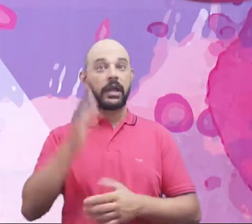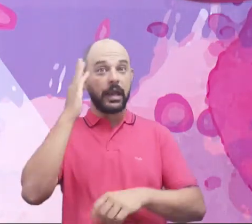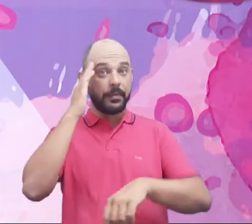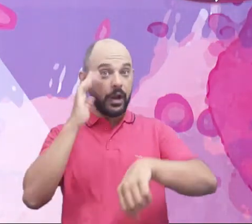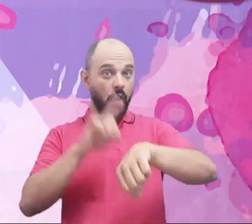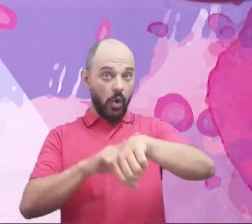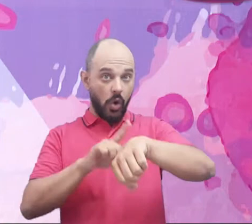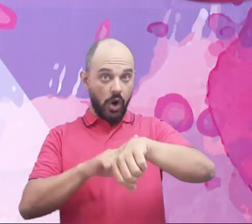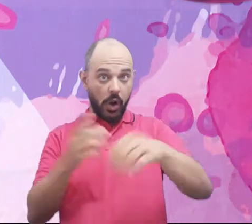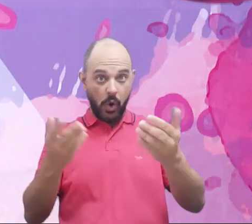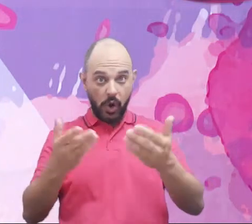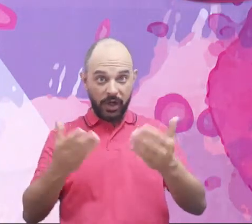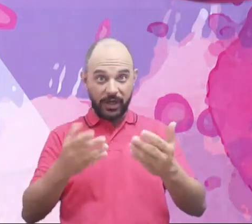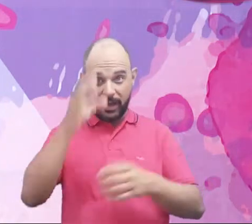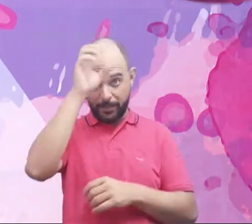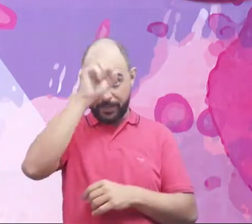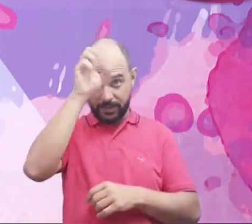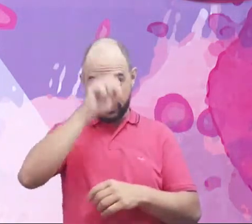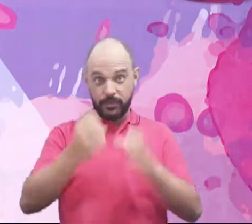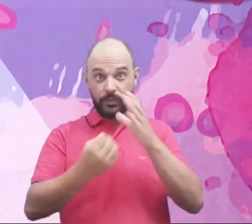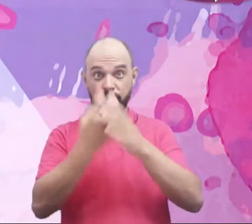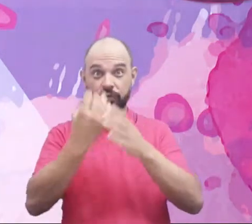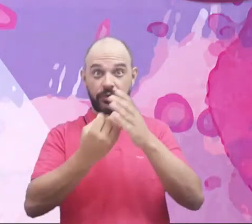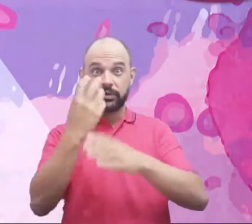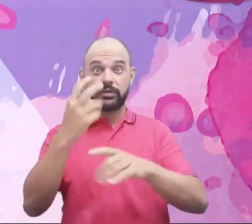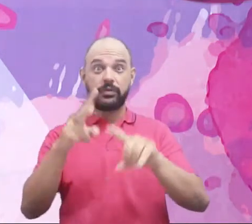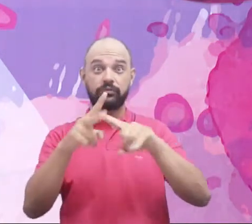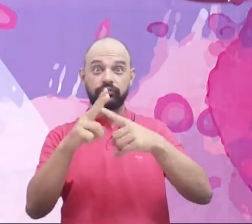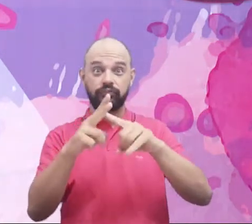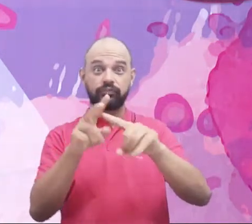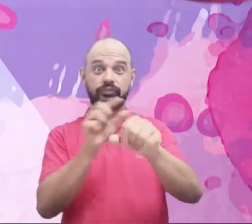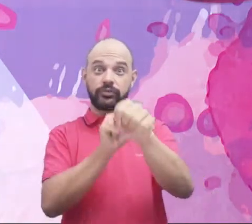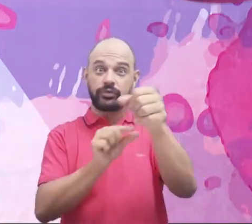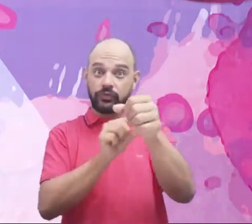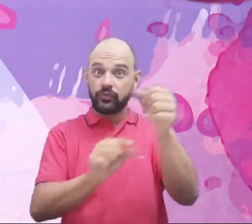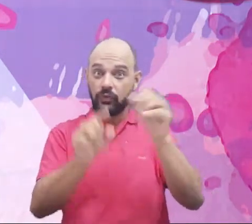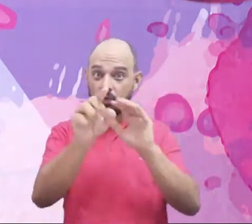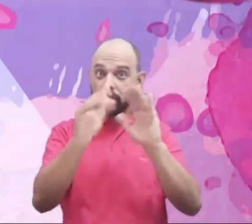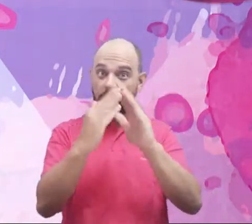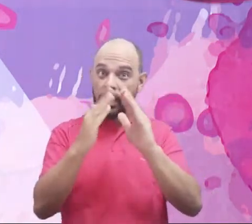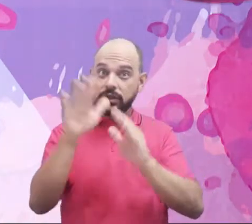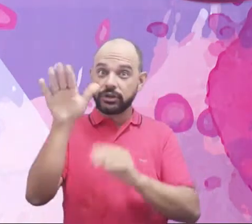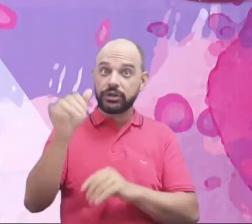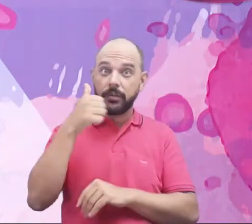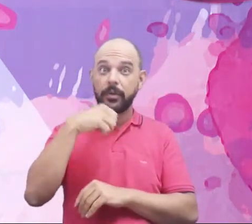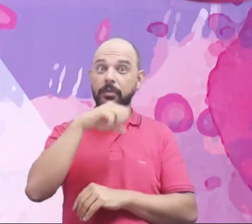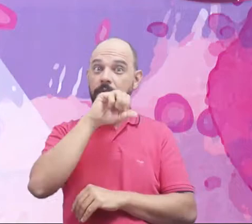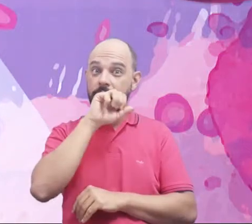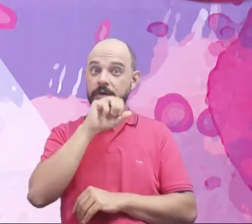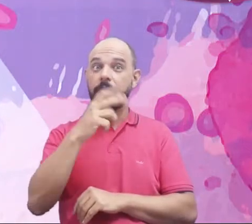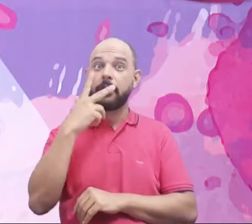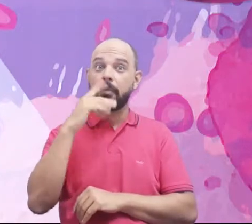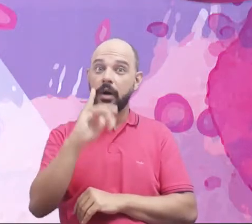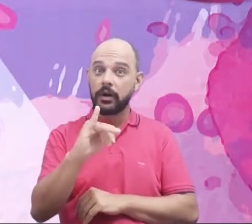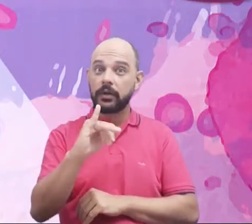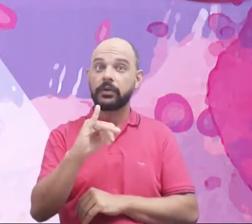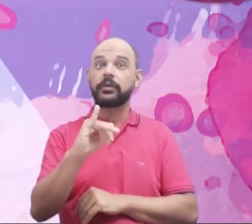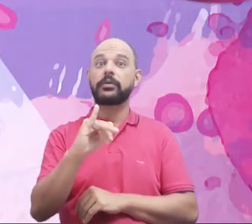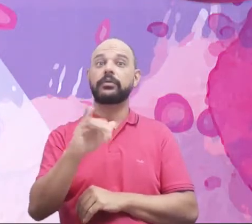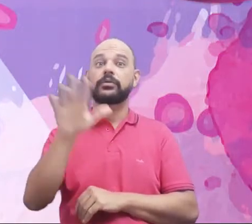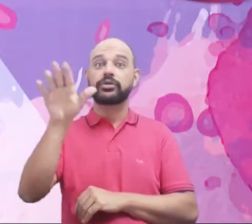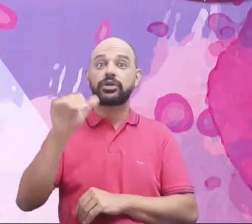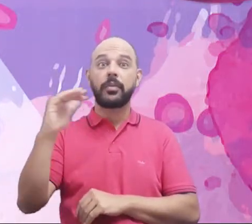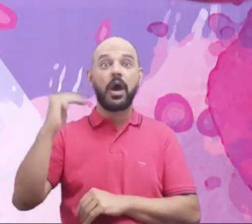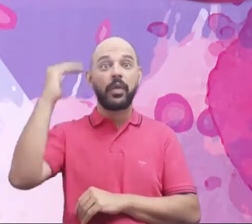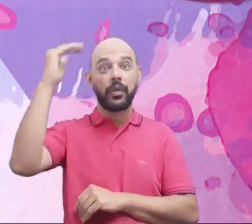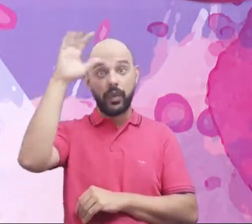Sabe que hora é agora? Hora de aprender a produzir acessórios. Você aí de casa, chama a mamãe. O papai, chama